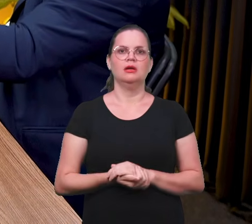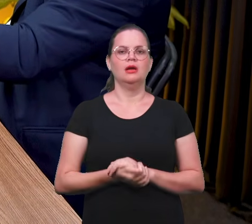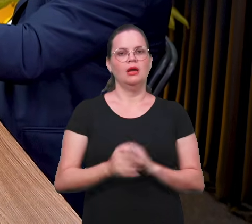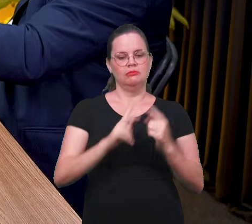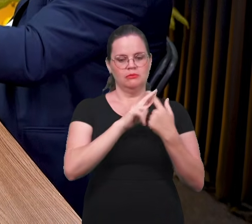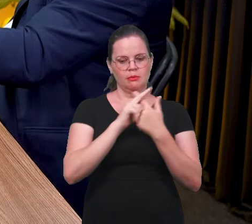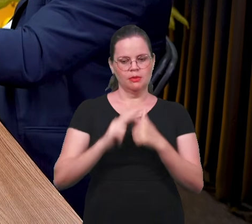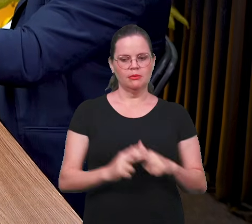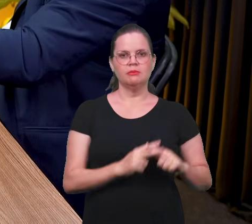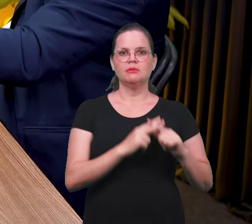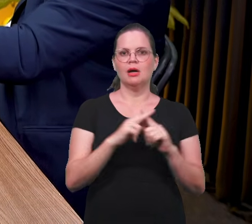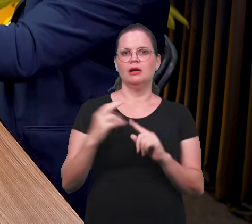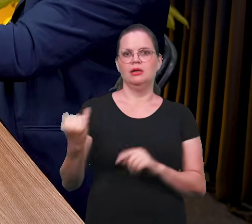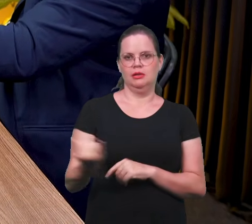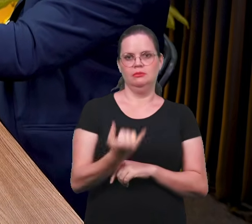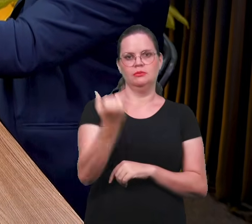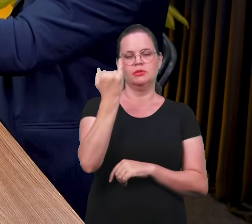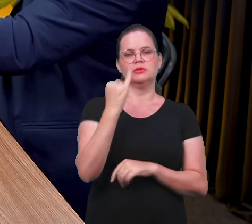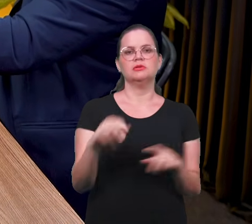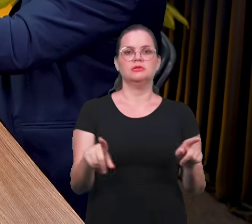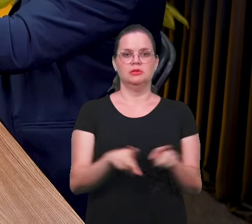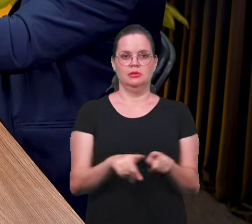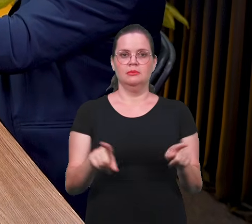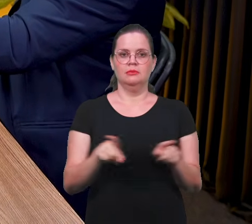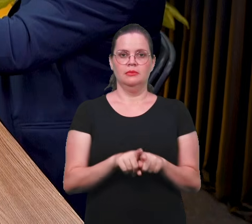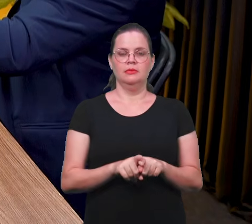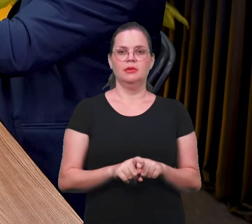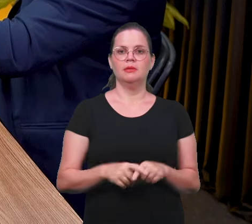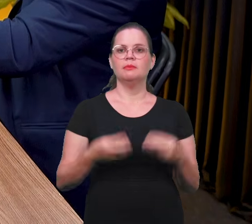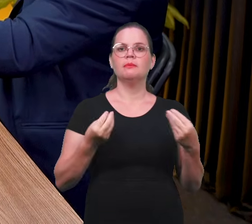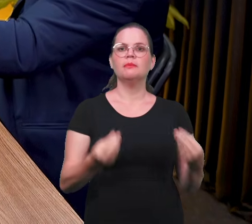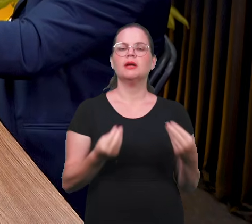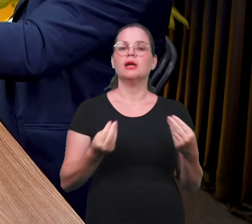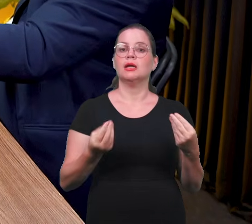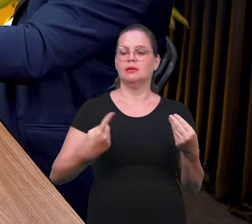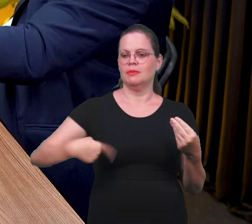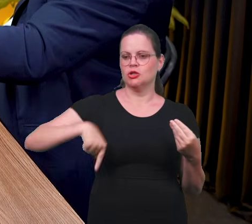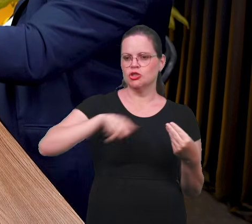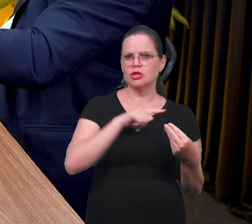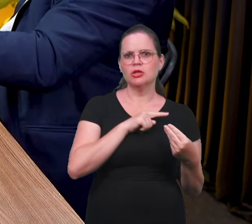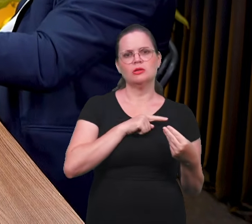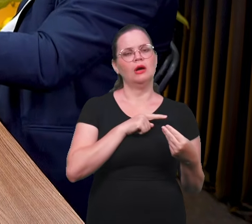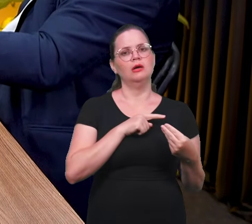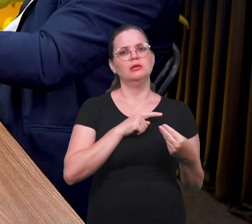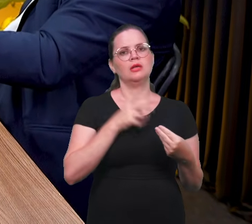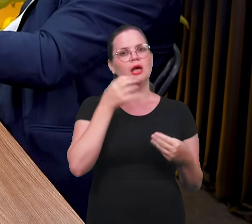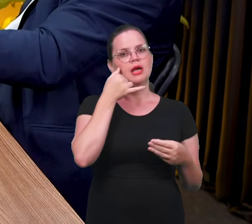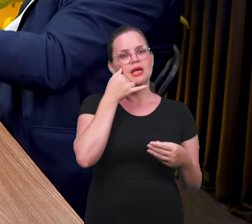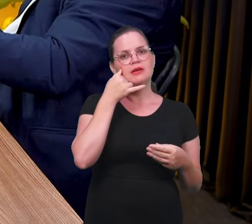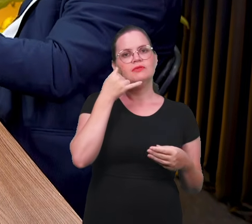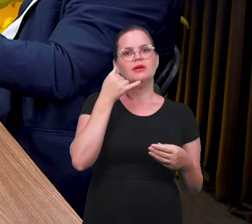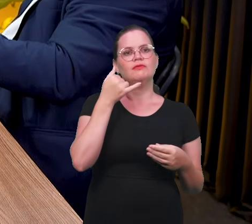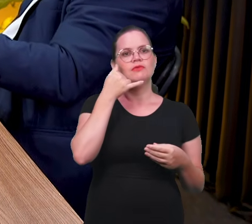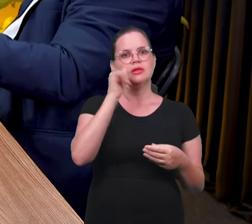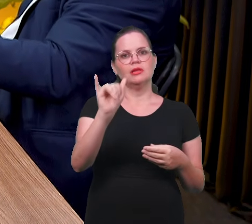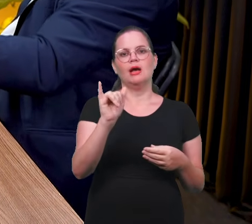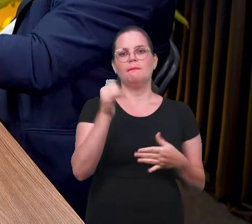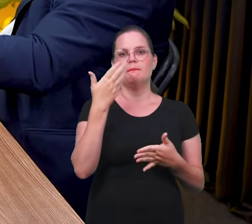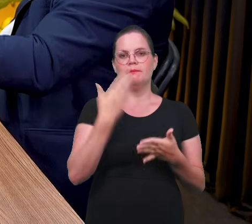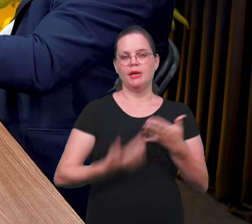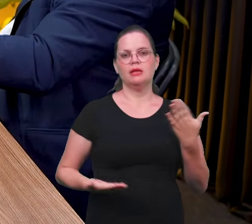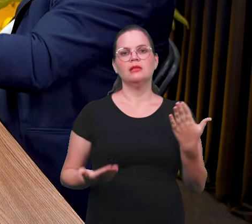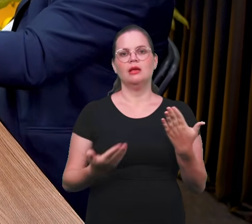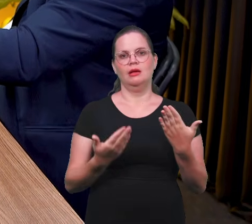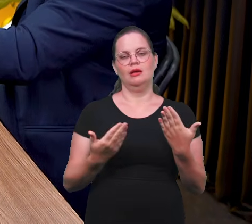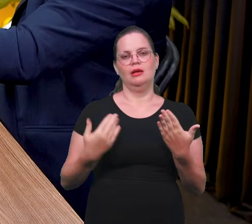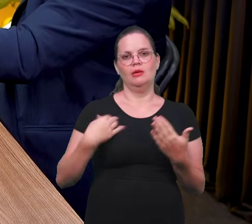ela é importantíssima para que o homem ele não perca ali a direção do Senhor. Né? Quantos